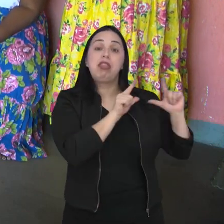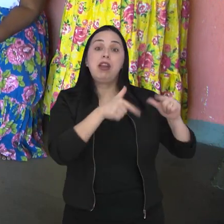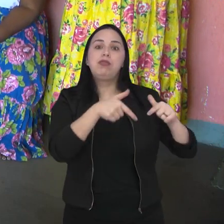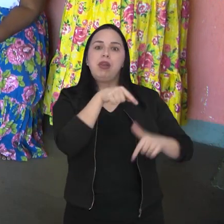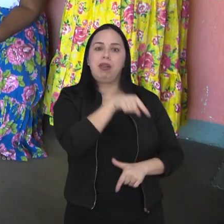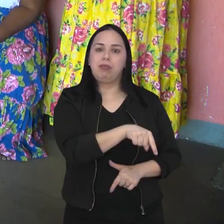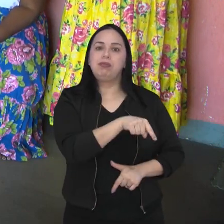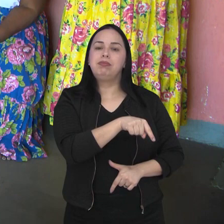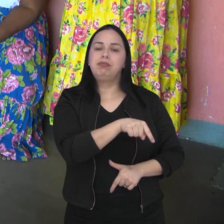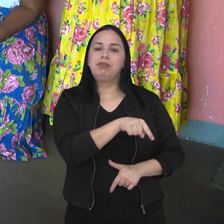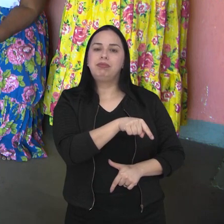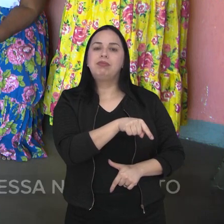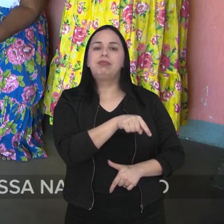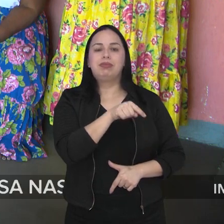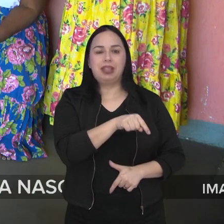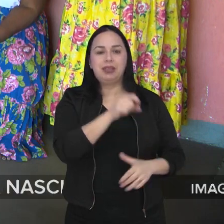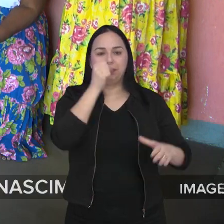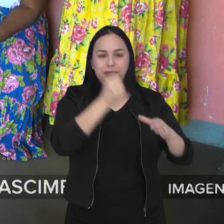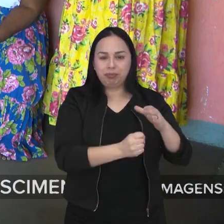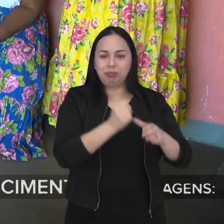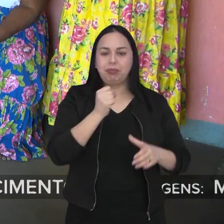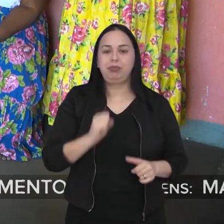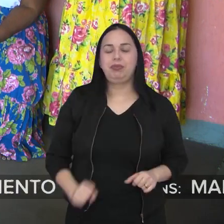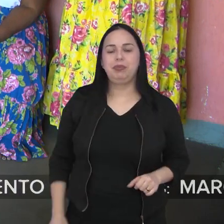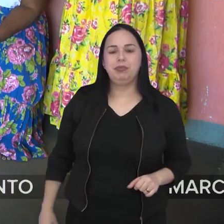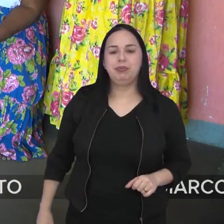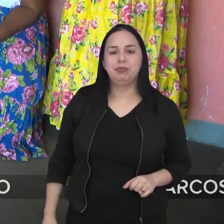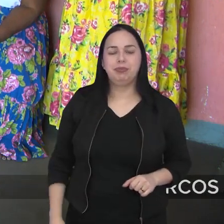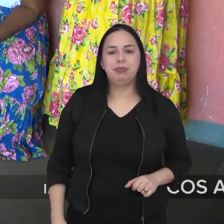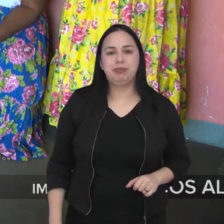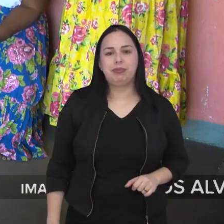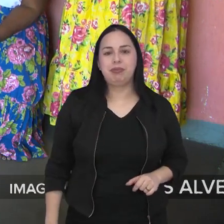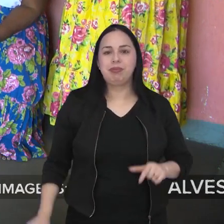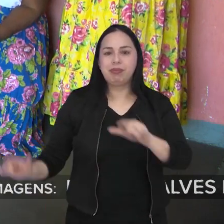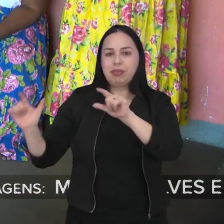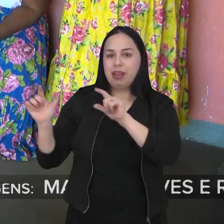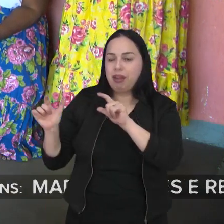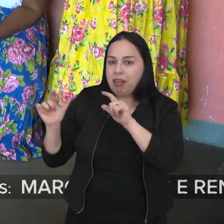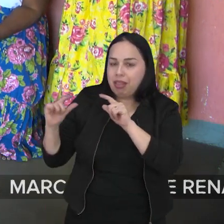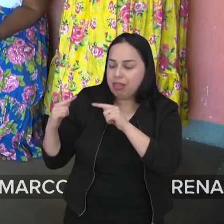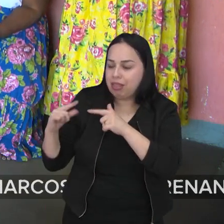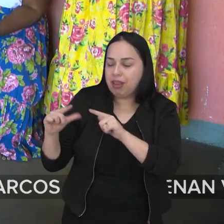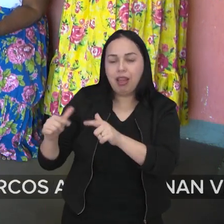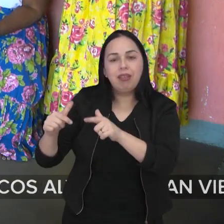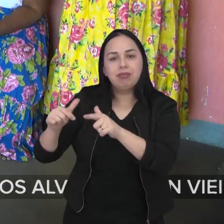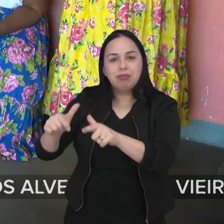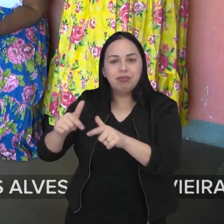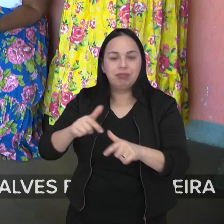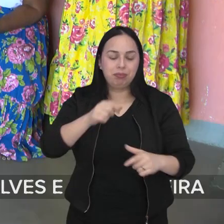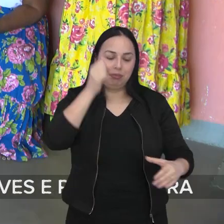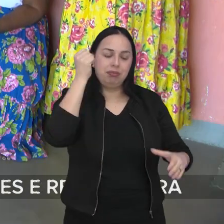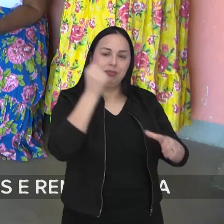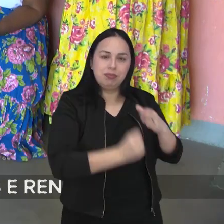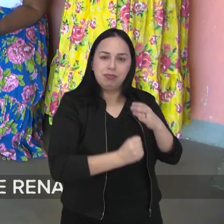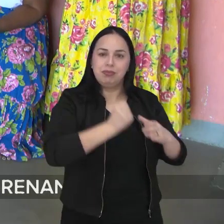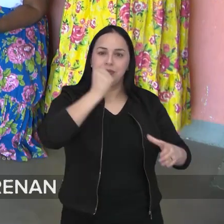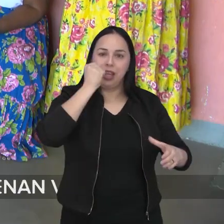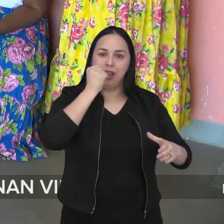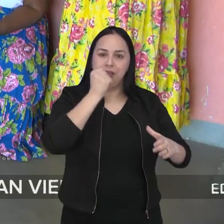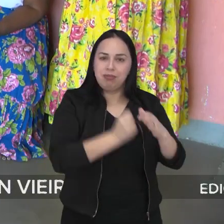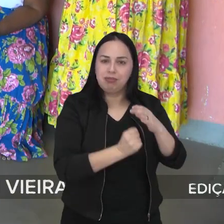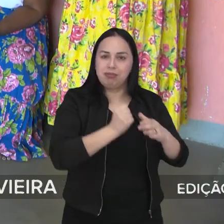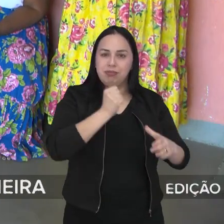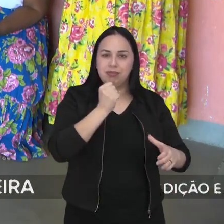A tradicional é a socada no pilão. Pilão. Então vamos lá. Tradicional é a socada no